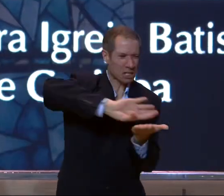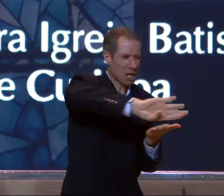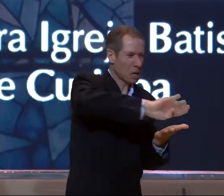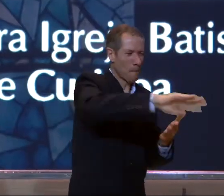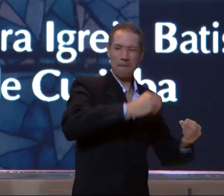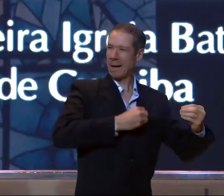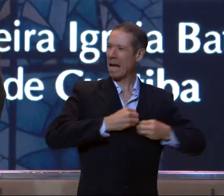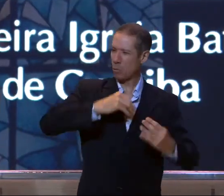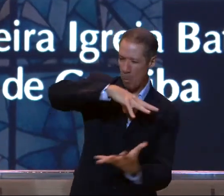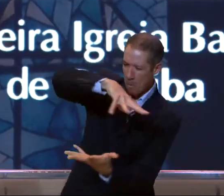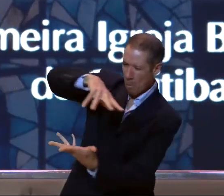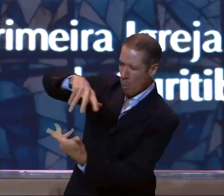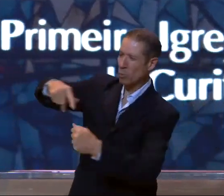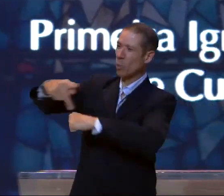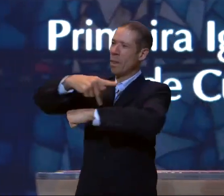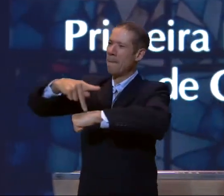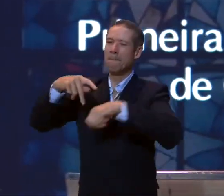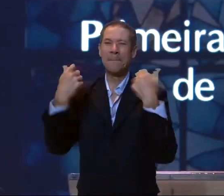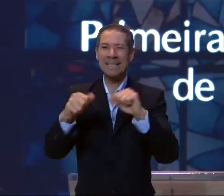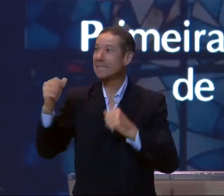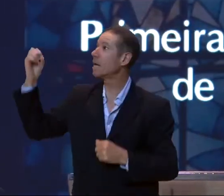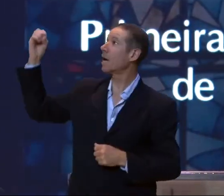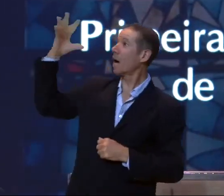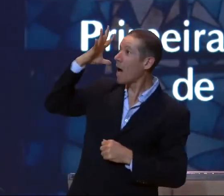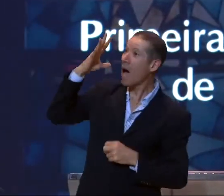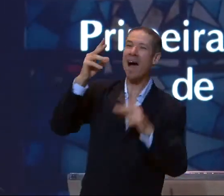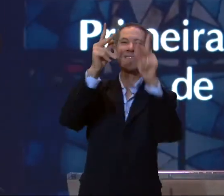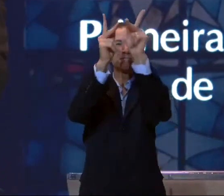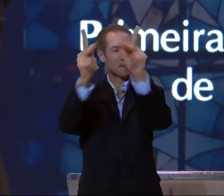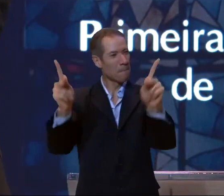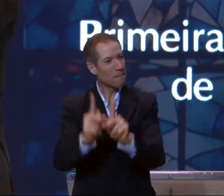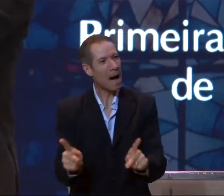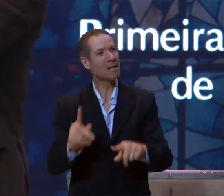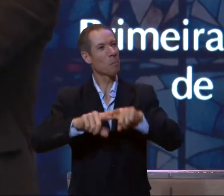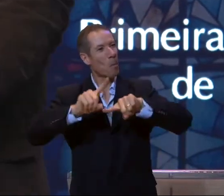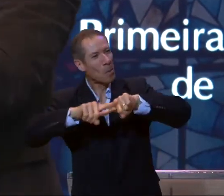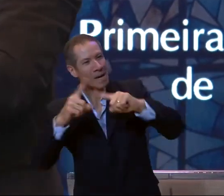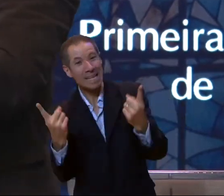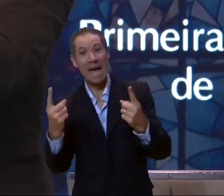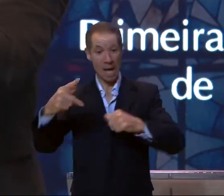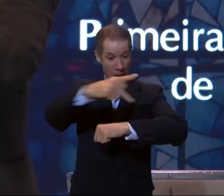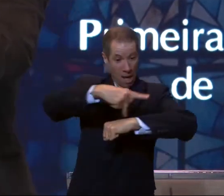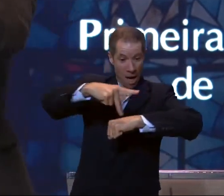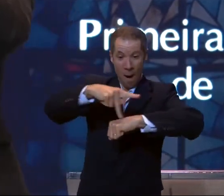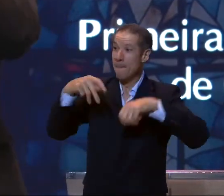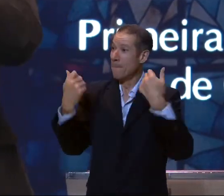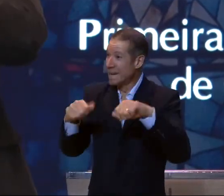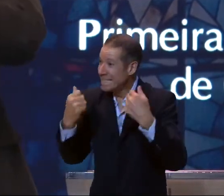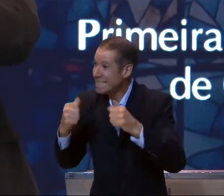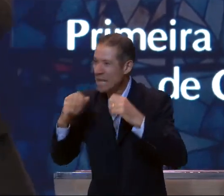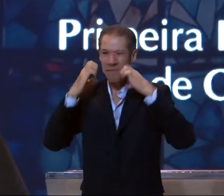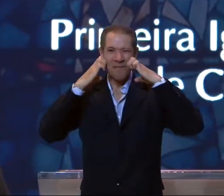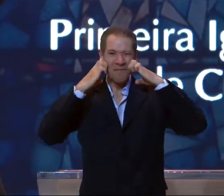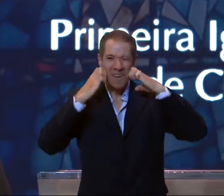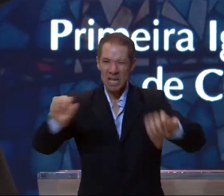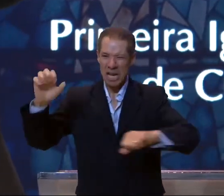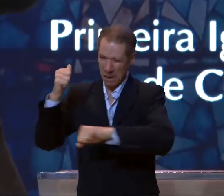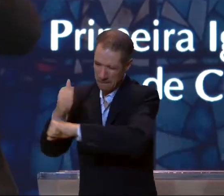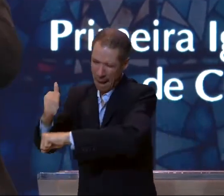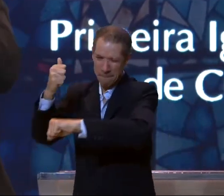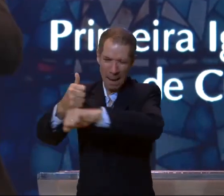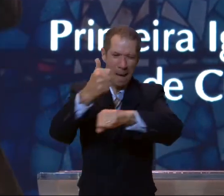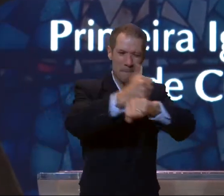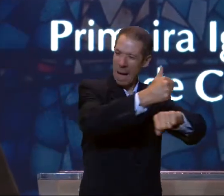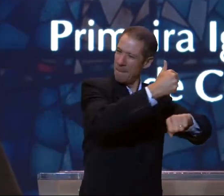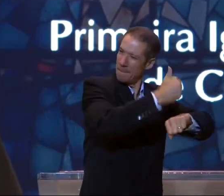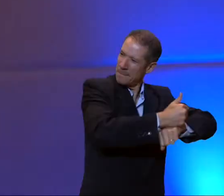mundo. O que essa nação precisa é de graça e paz. O que essa nação precisa é que o evangelho se estabeleça,